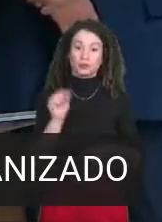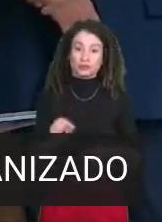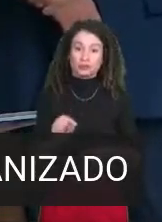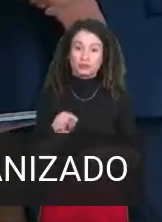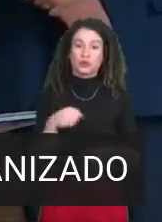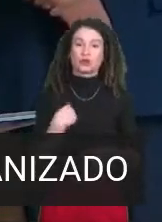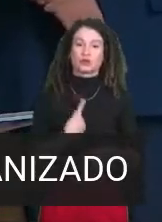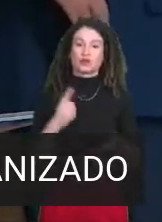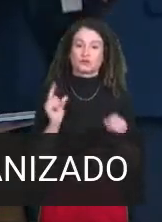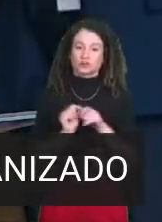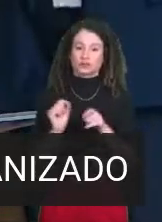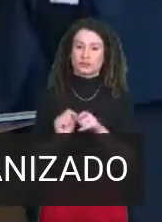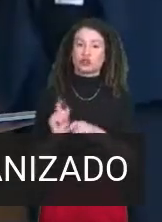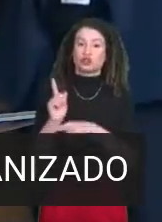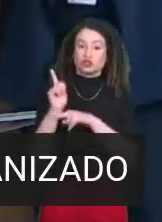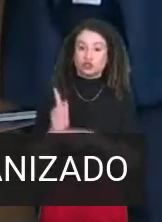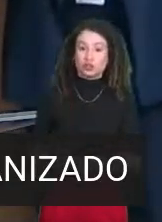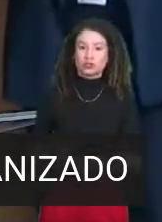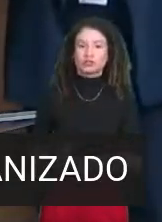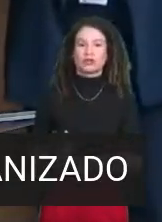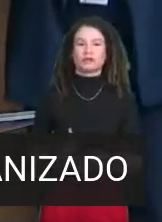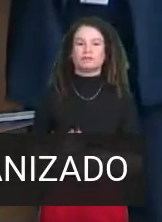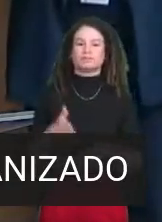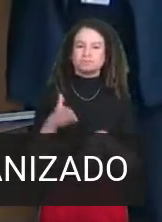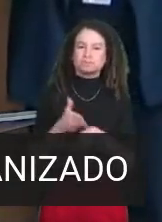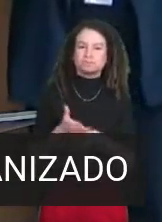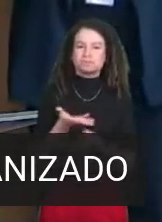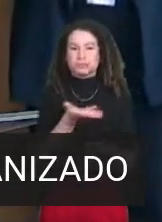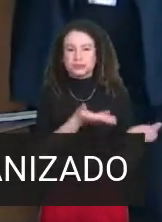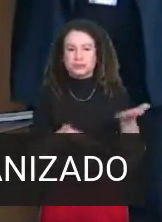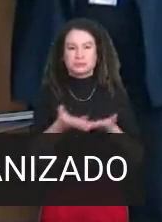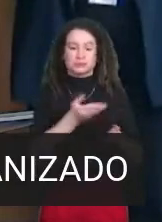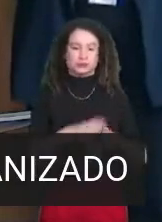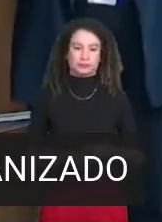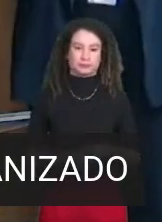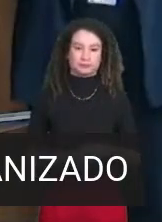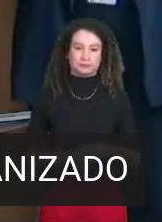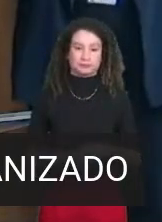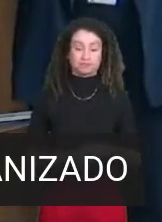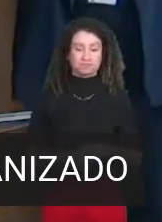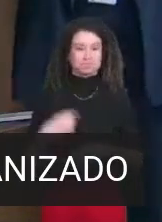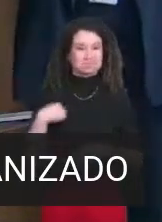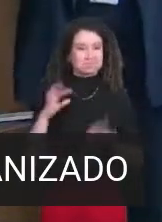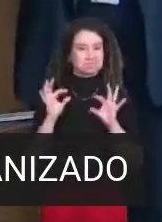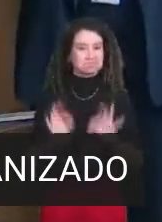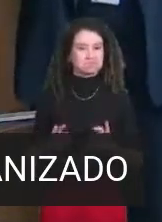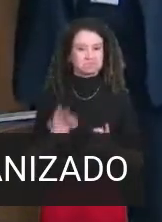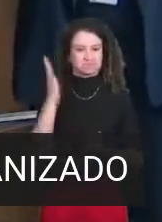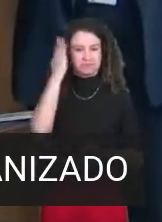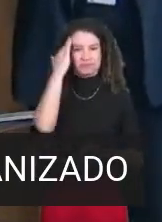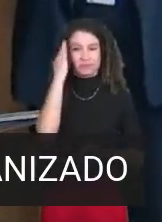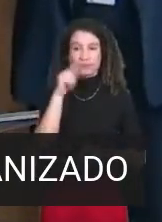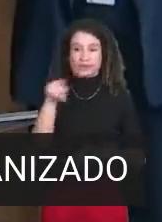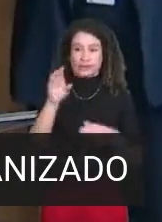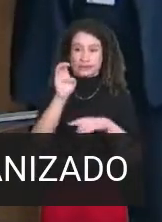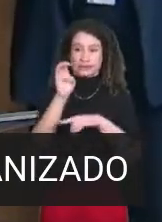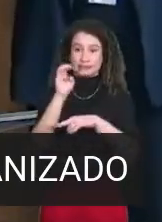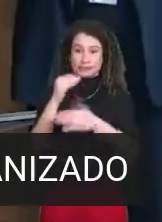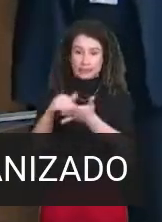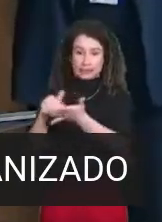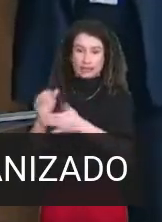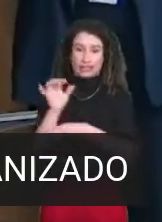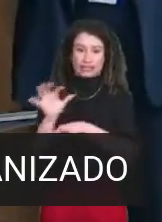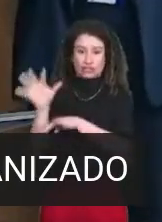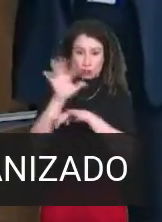nós fazemos uma gestão participativa. Eu tenho certeza que os secretários estaduais de segurança que